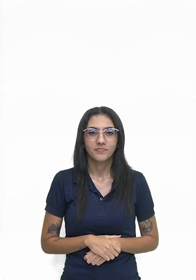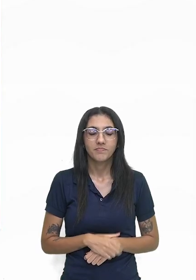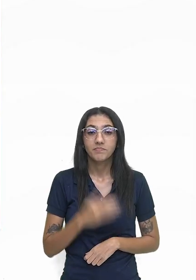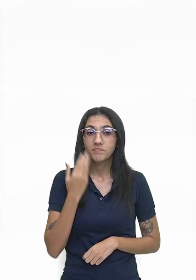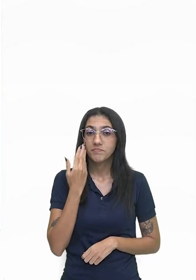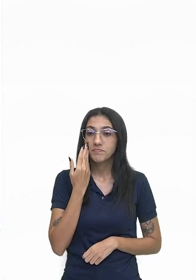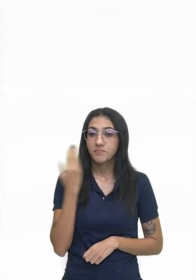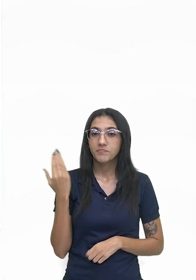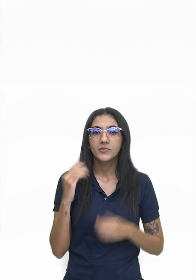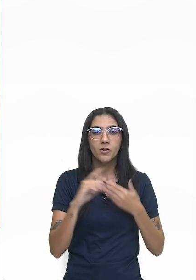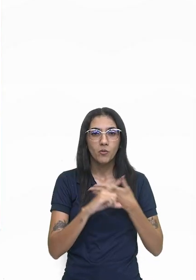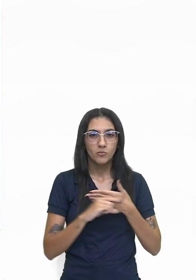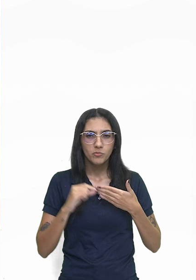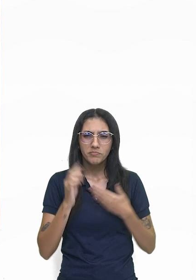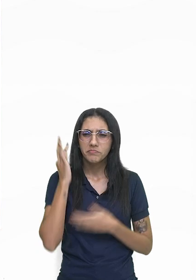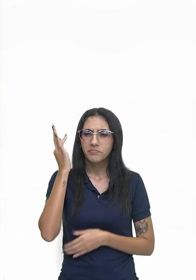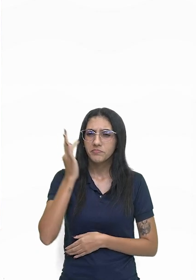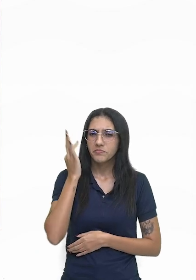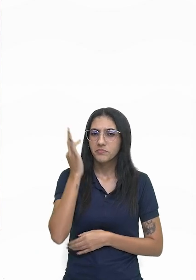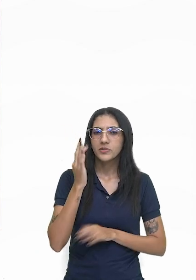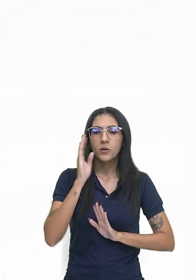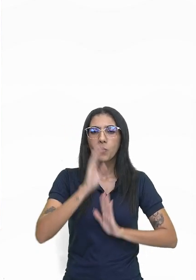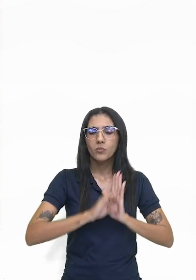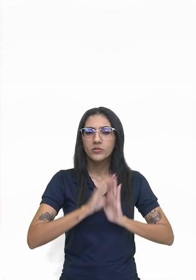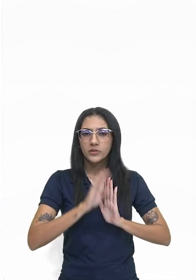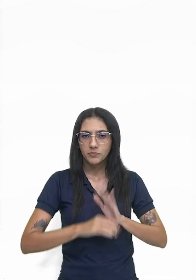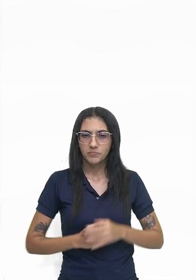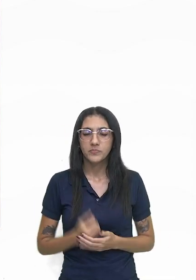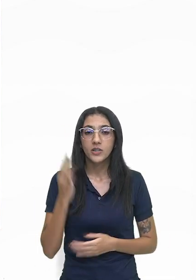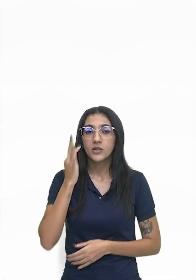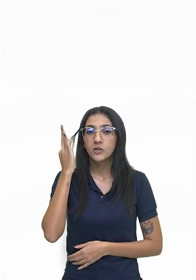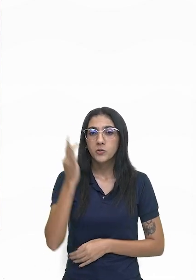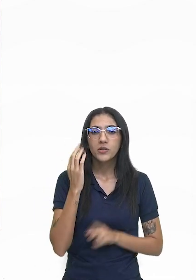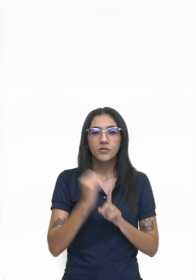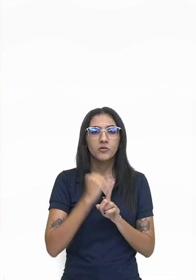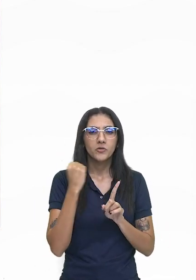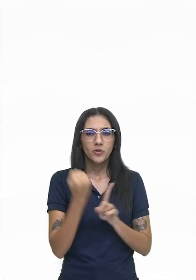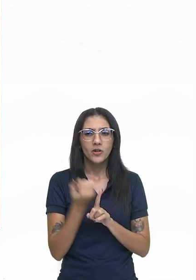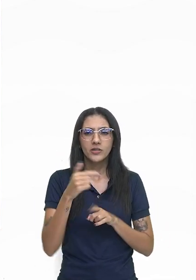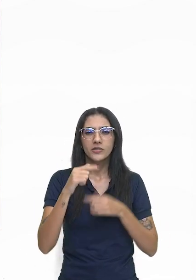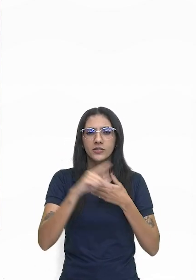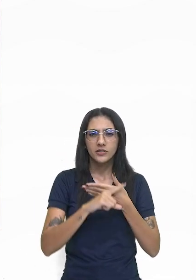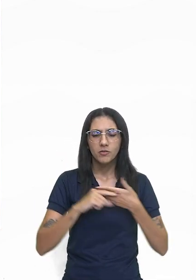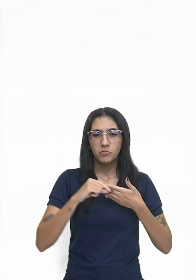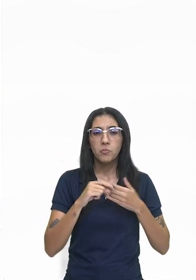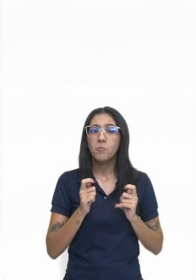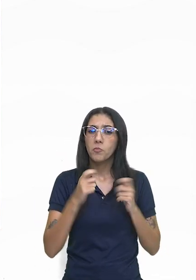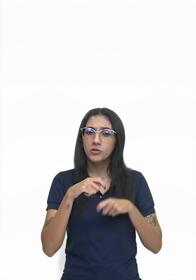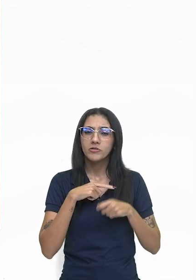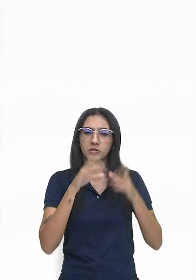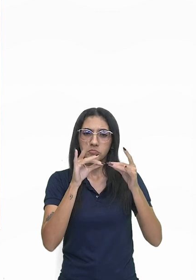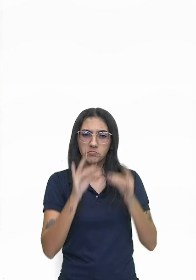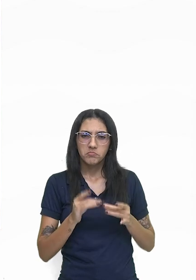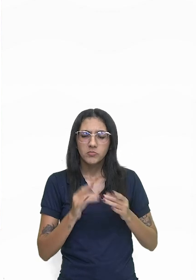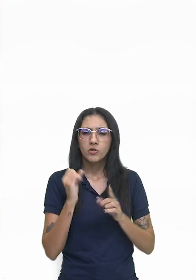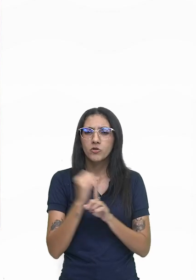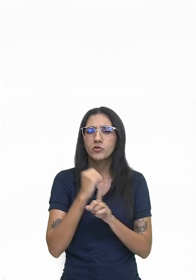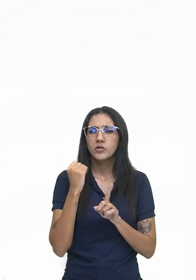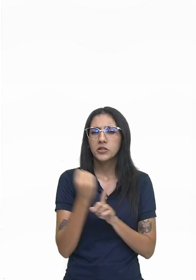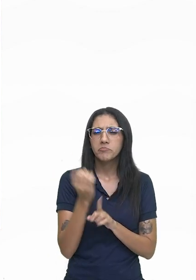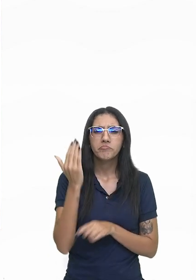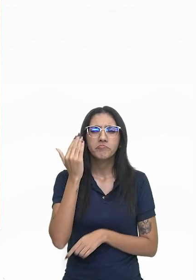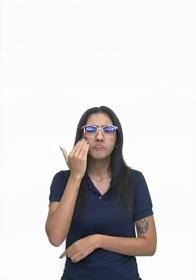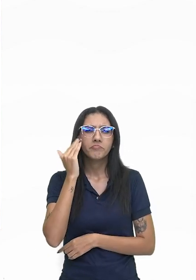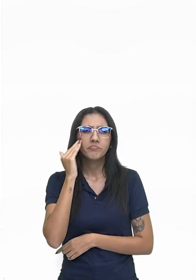Max Weber, teorias e conceitos. A teoria sociológica de Max Weber pode ser classificada como